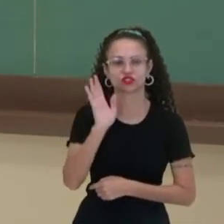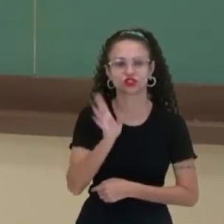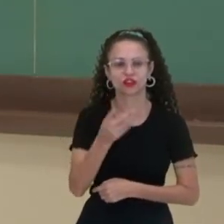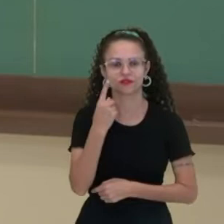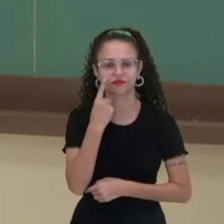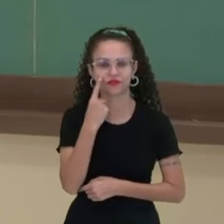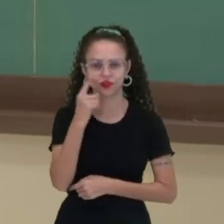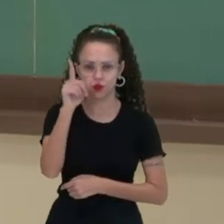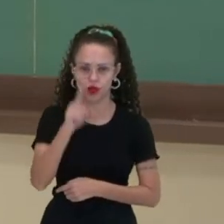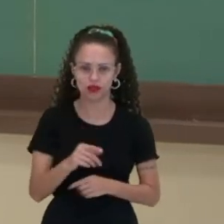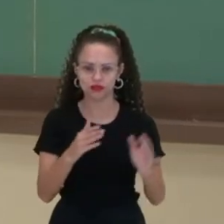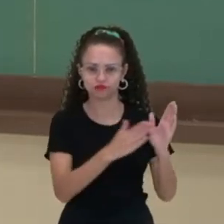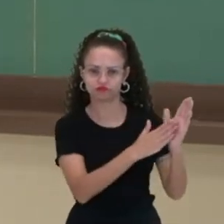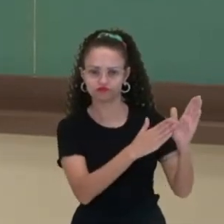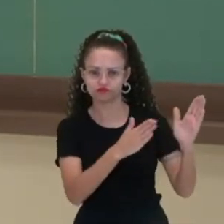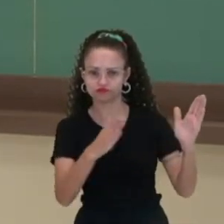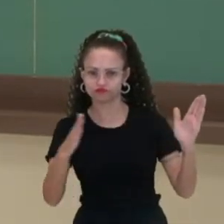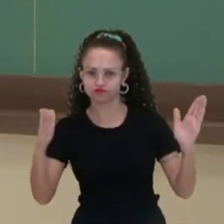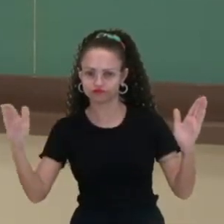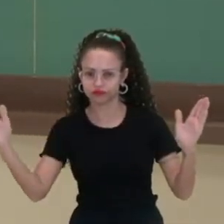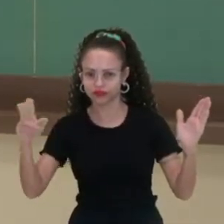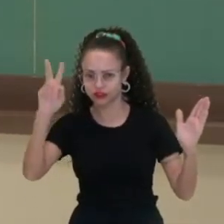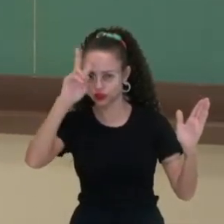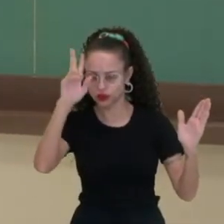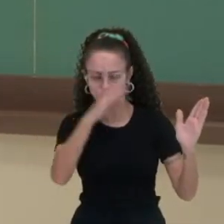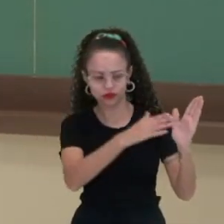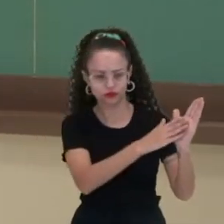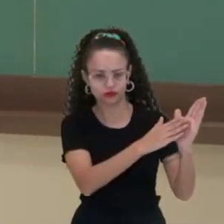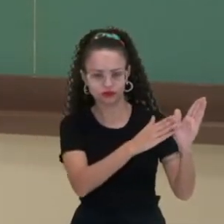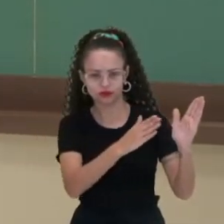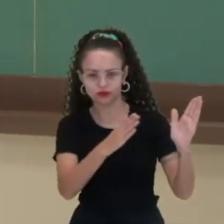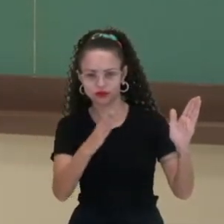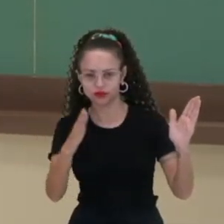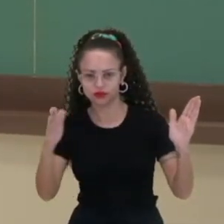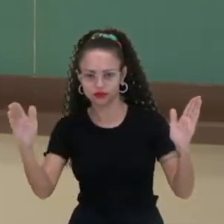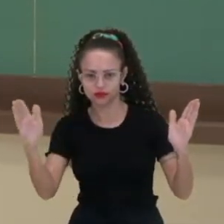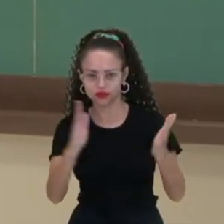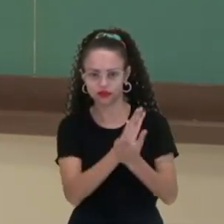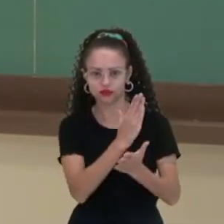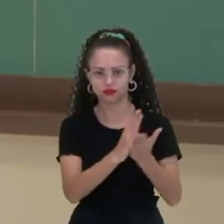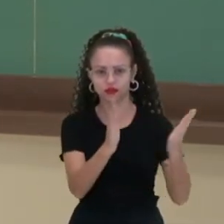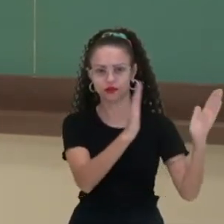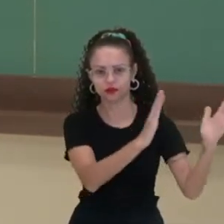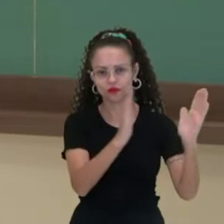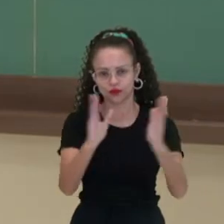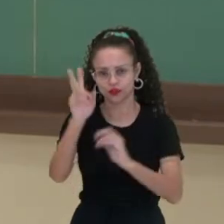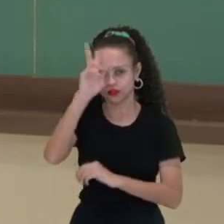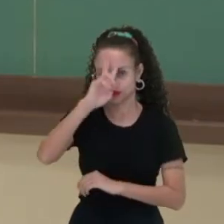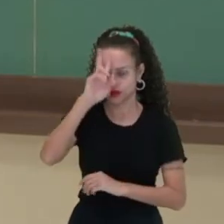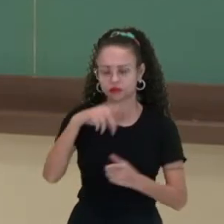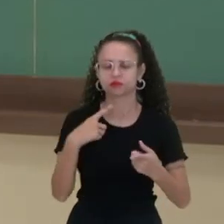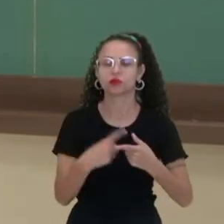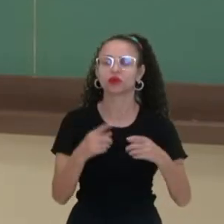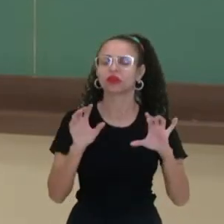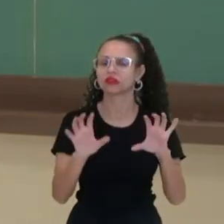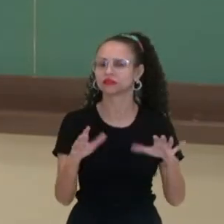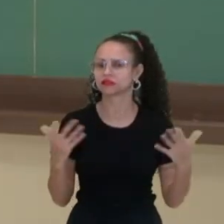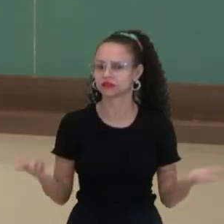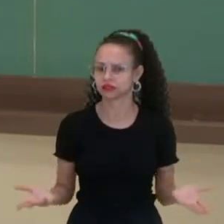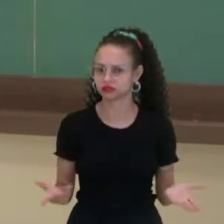linha cronológica? Cronologia, essas divisões da história. Por que se convencionou? A